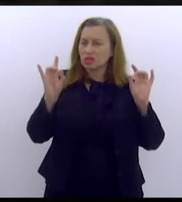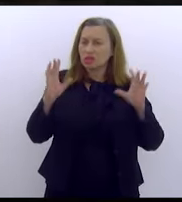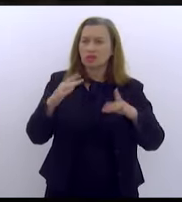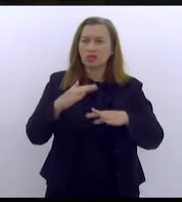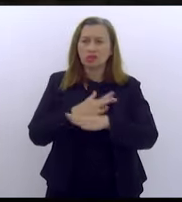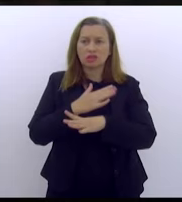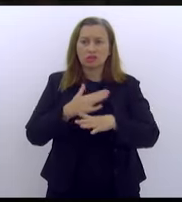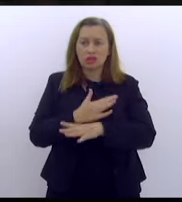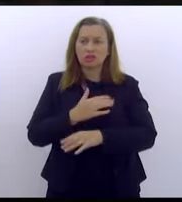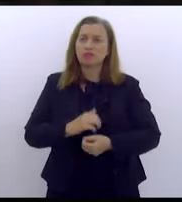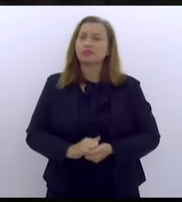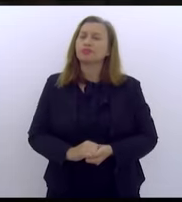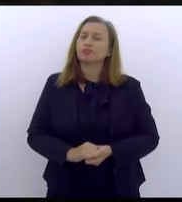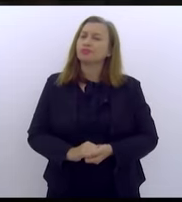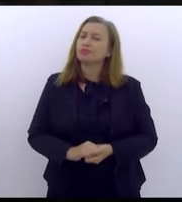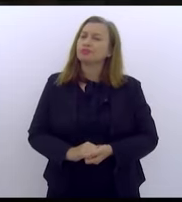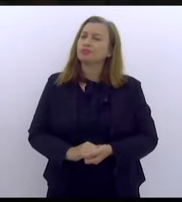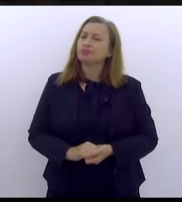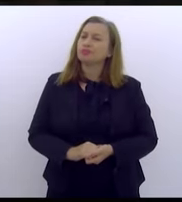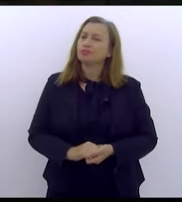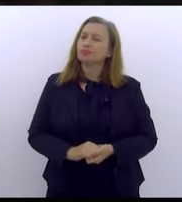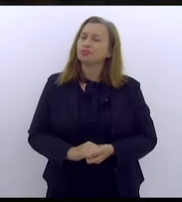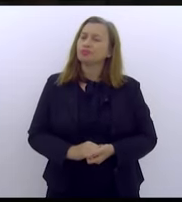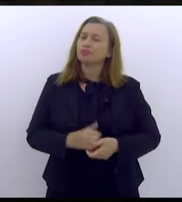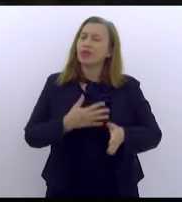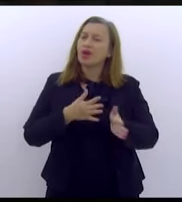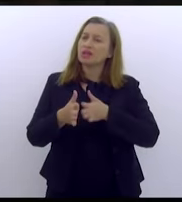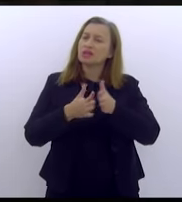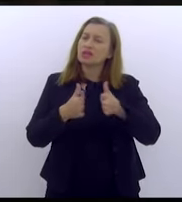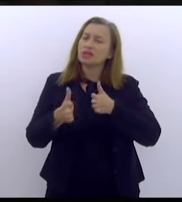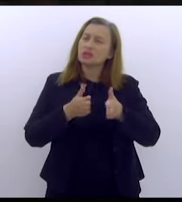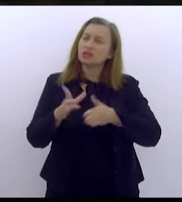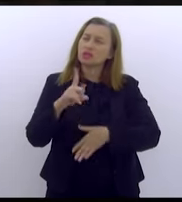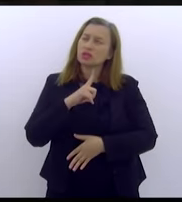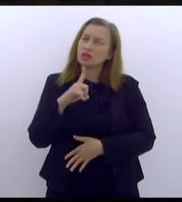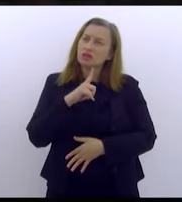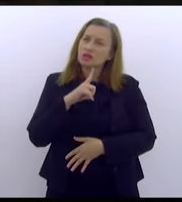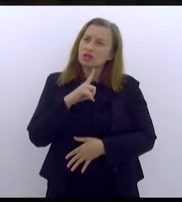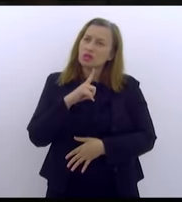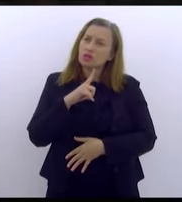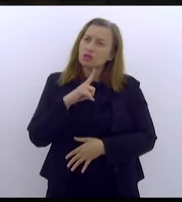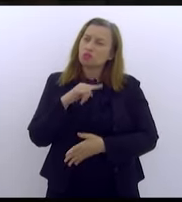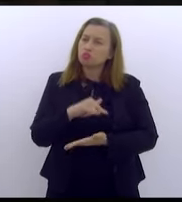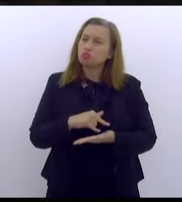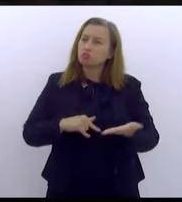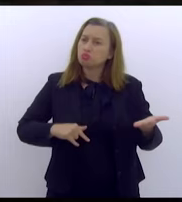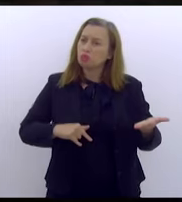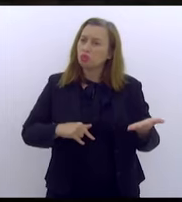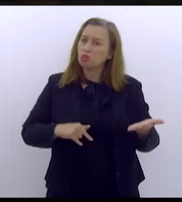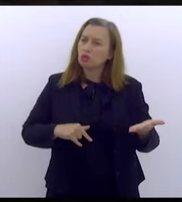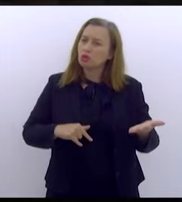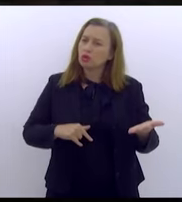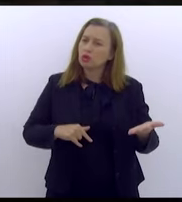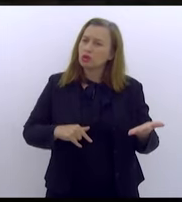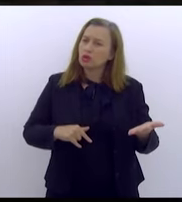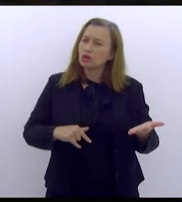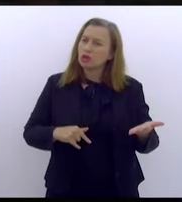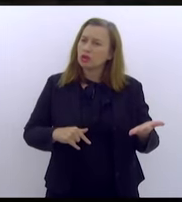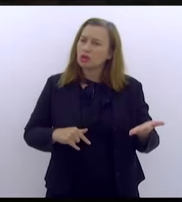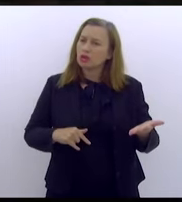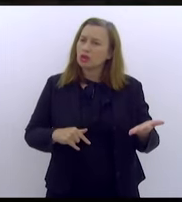Rio de Janeiro. A gente teve acesso a um dossiê feito, Mapa da